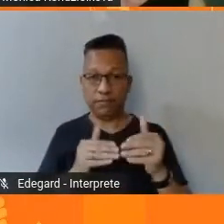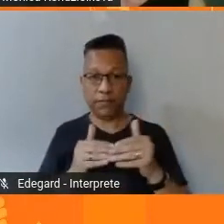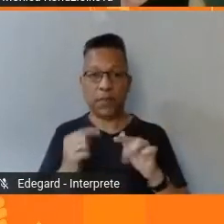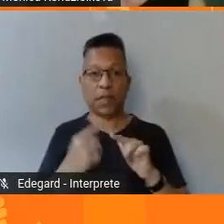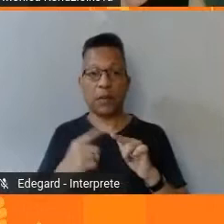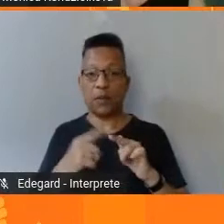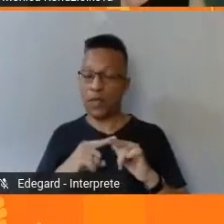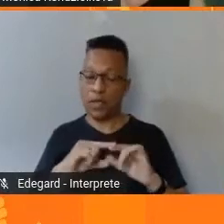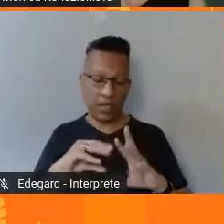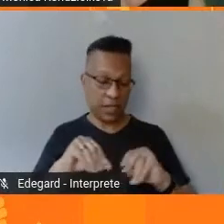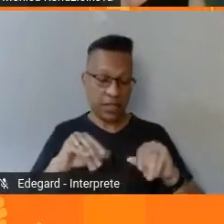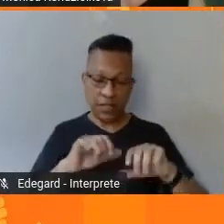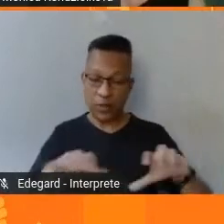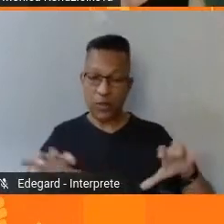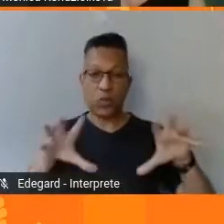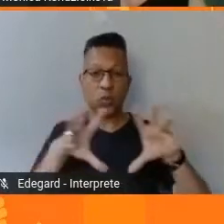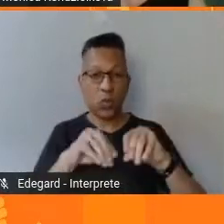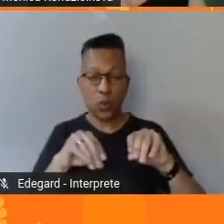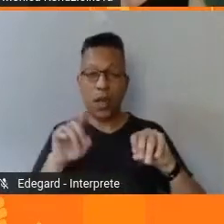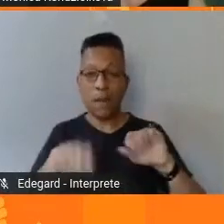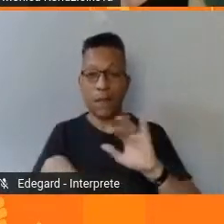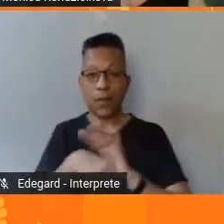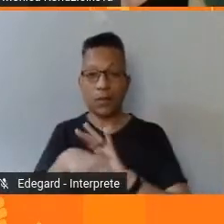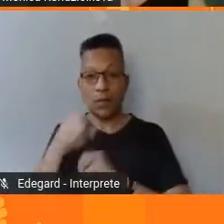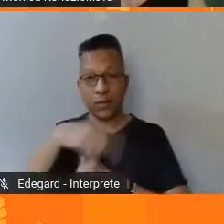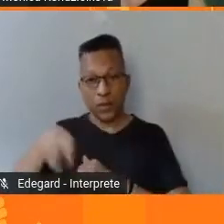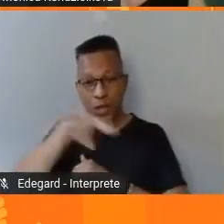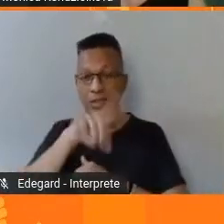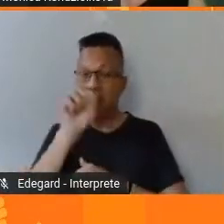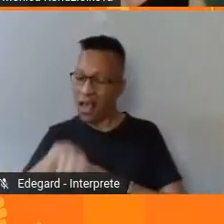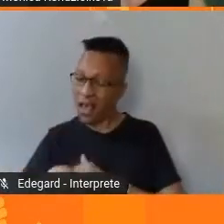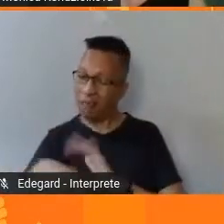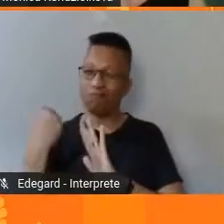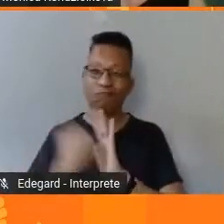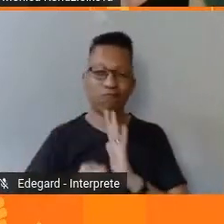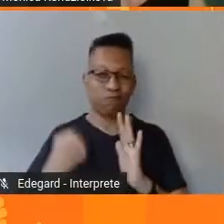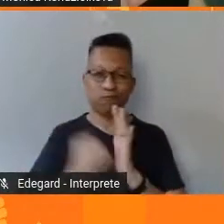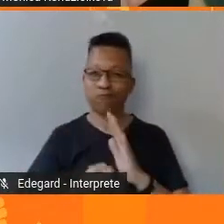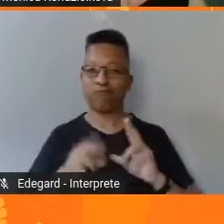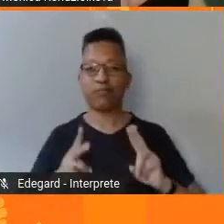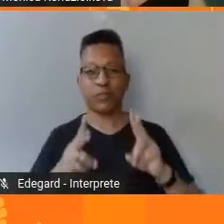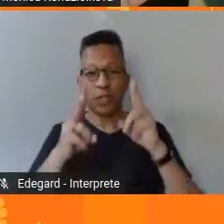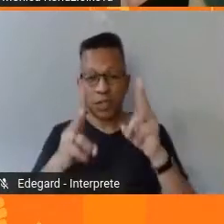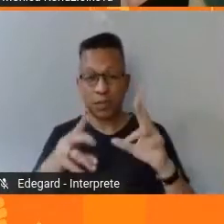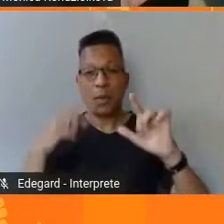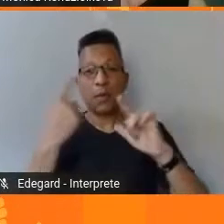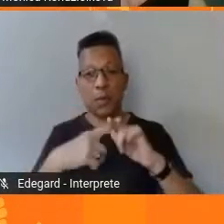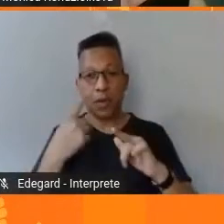essa terra ser nossa é uma luta constante, né? Porque a gente tem que,